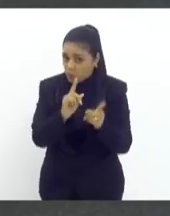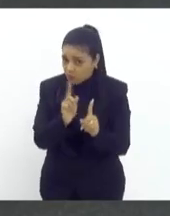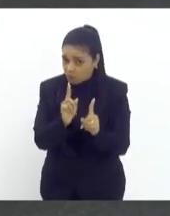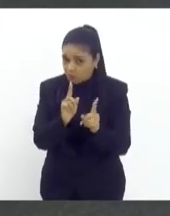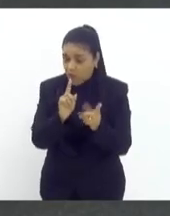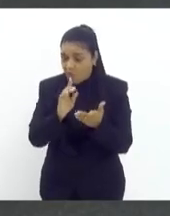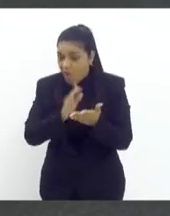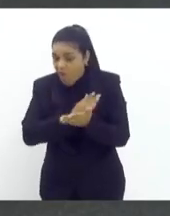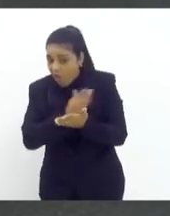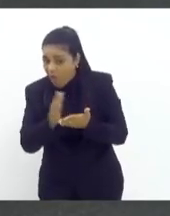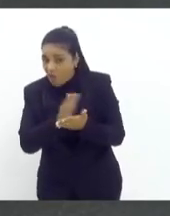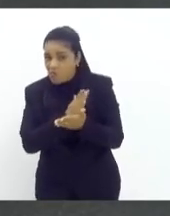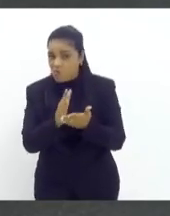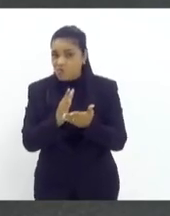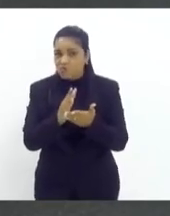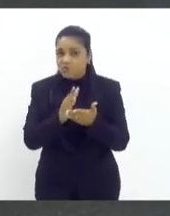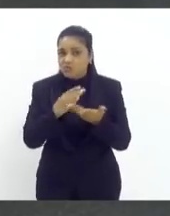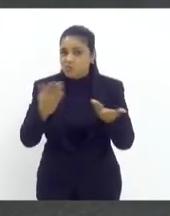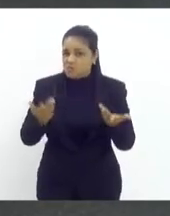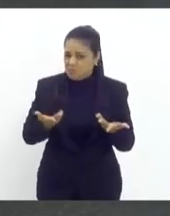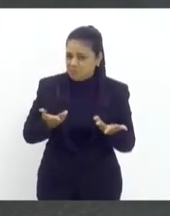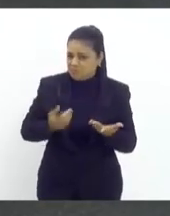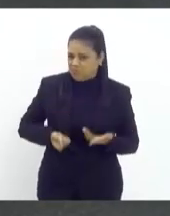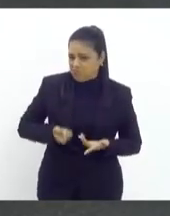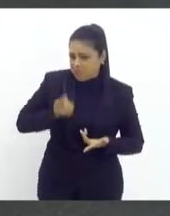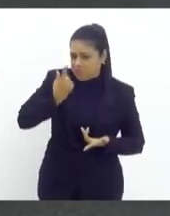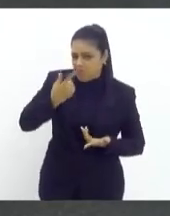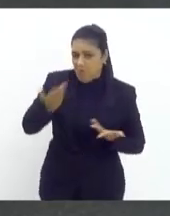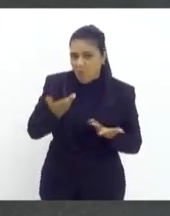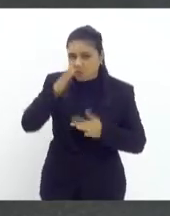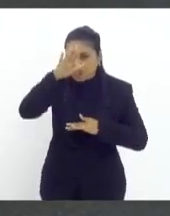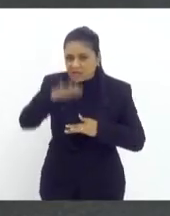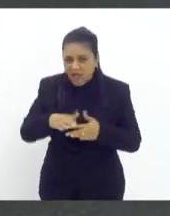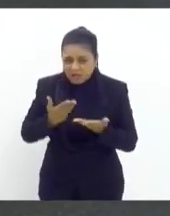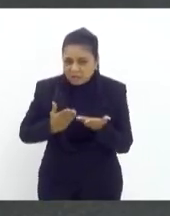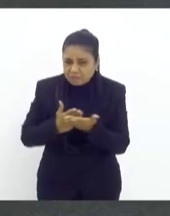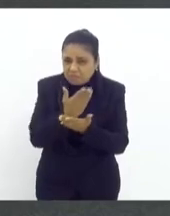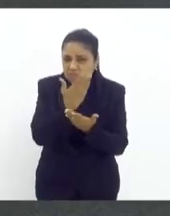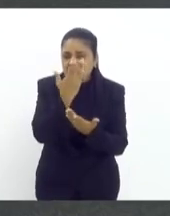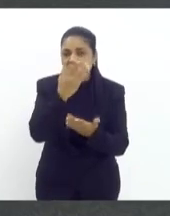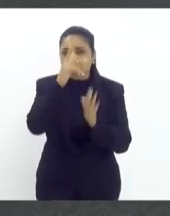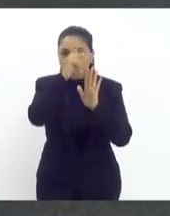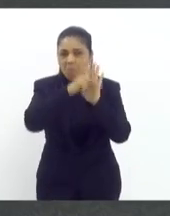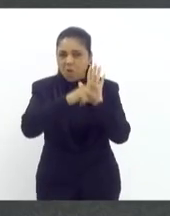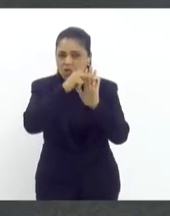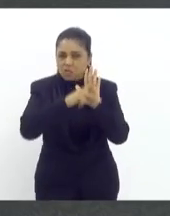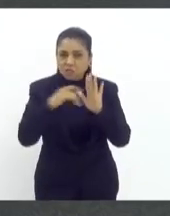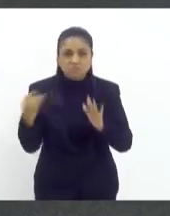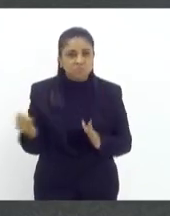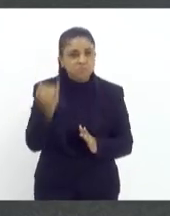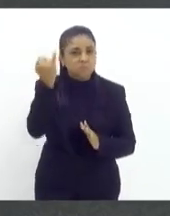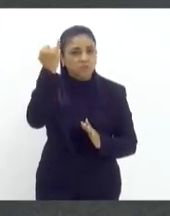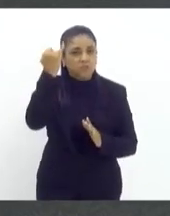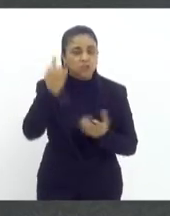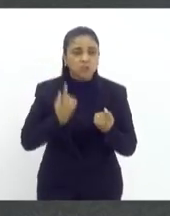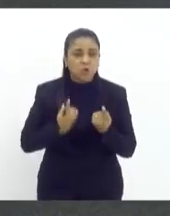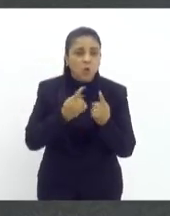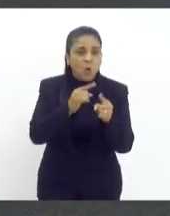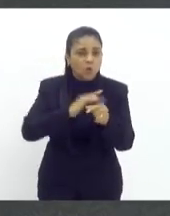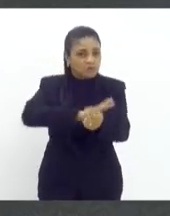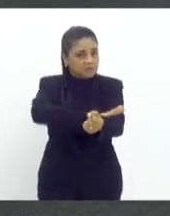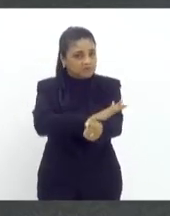é muito curioso que numa tarde que a gente dedicou a aprovar projetos importantes de combate ao racismo uma colega